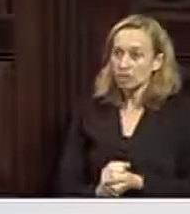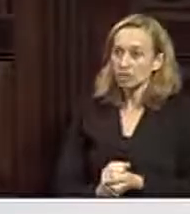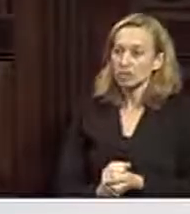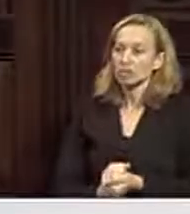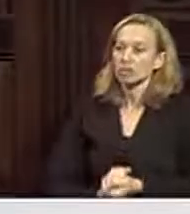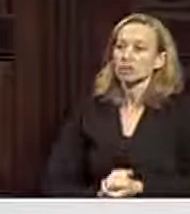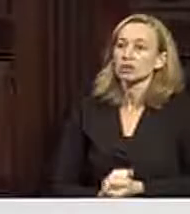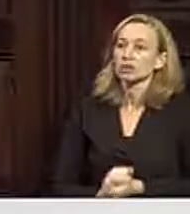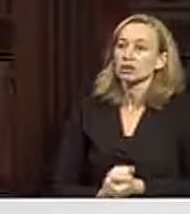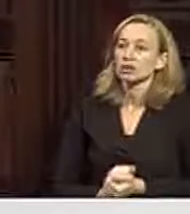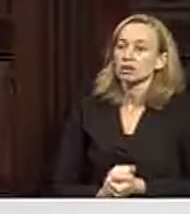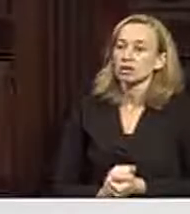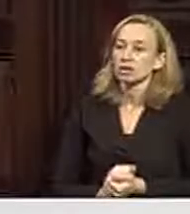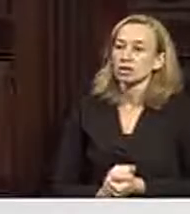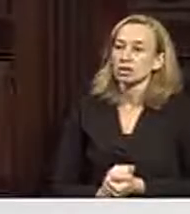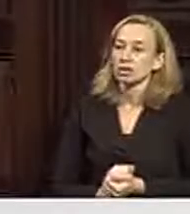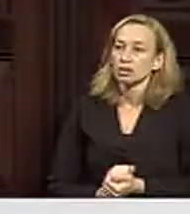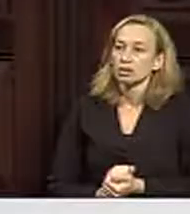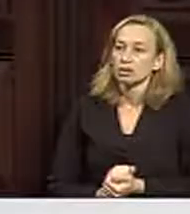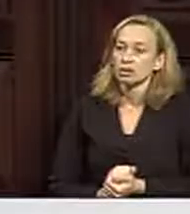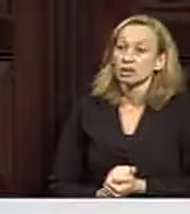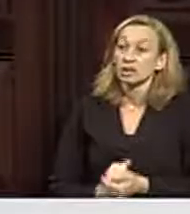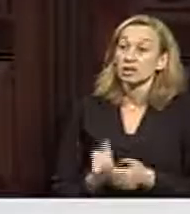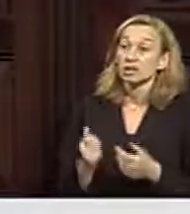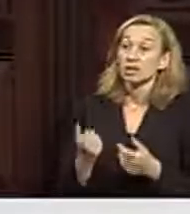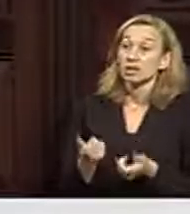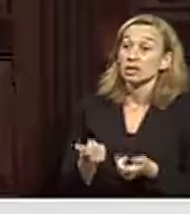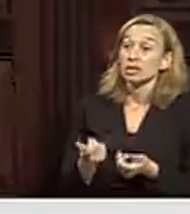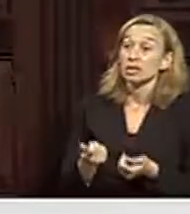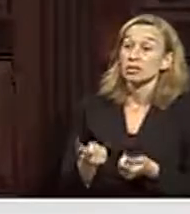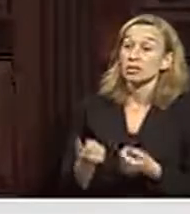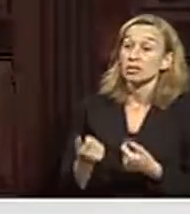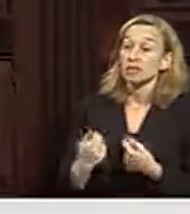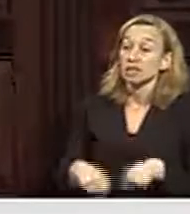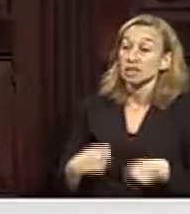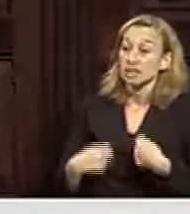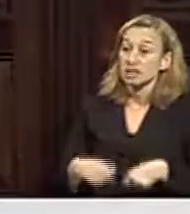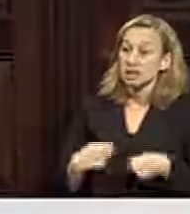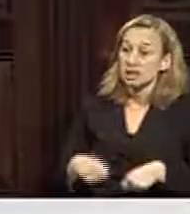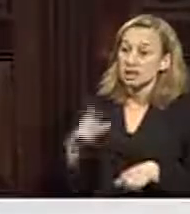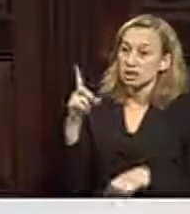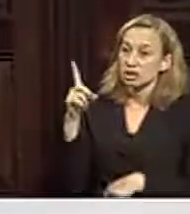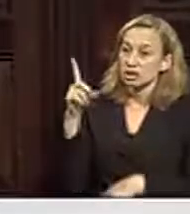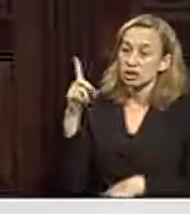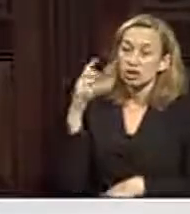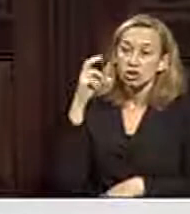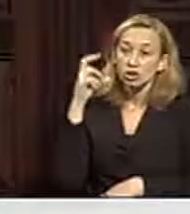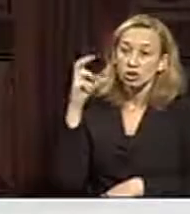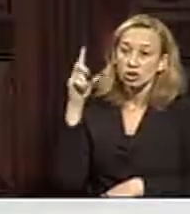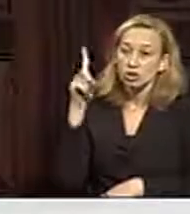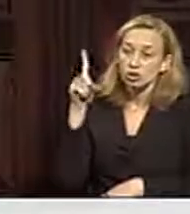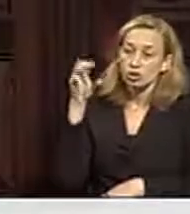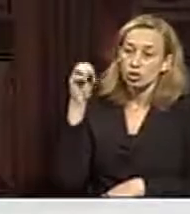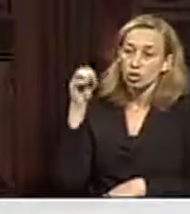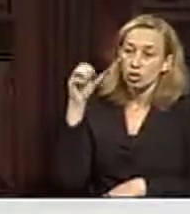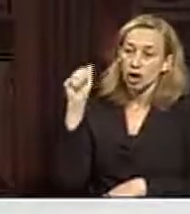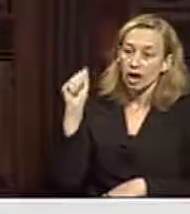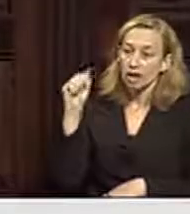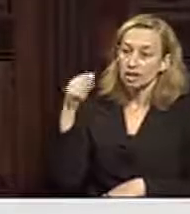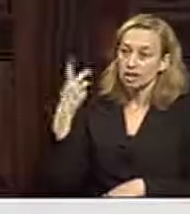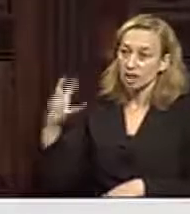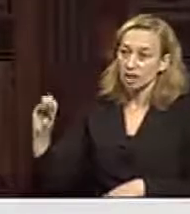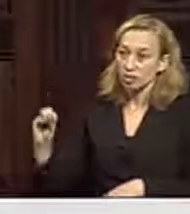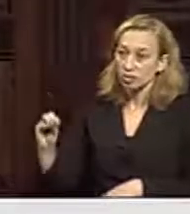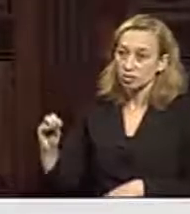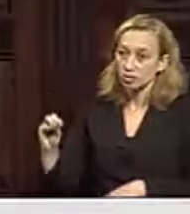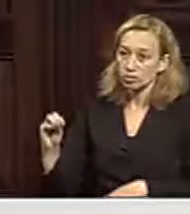filantropia, depende de doações. É um hospital que é tocado há décadas,